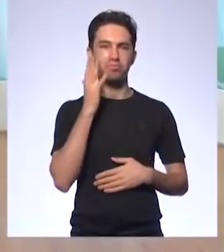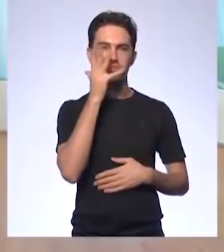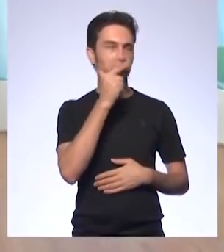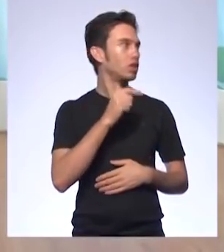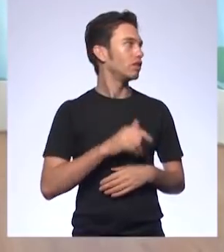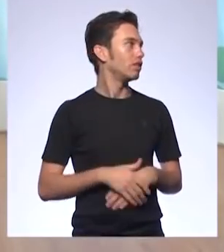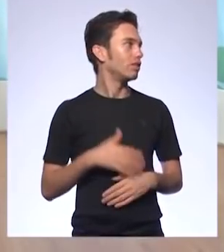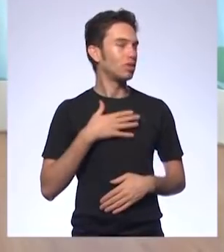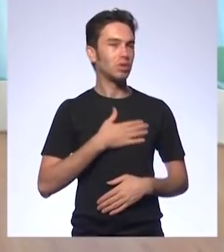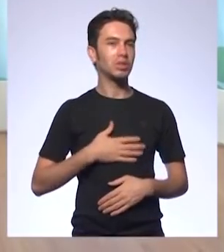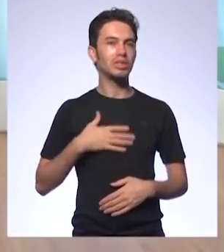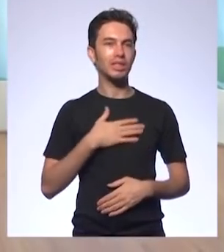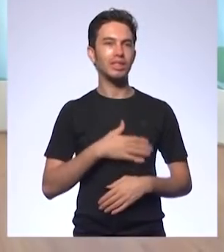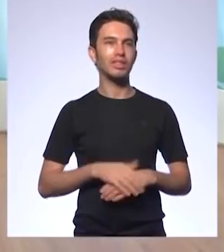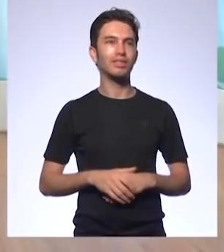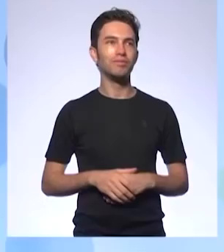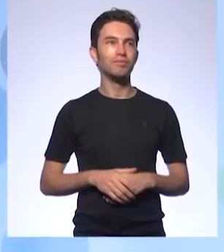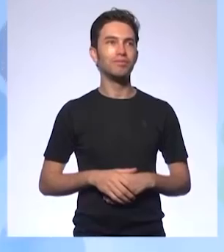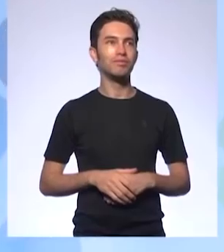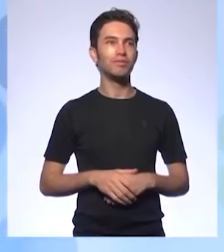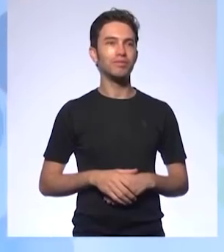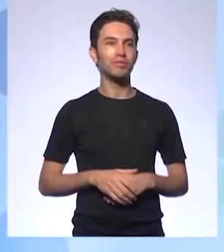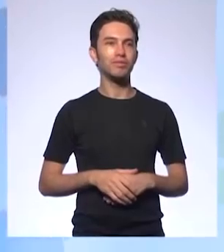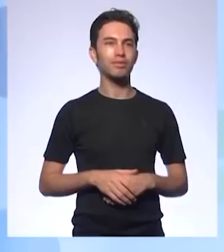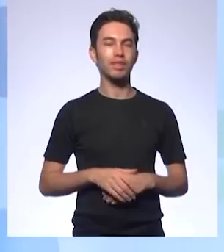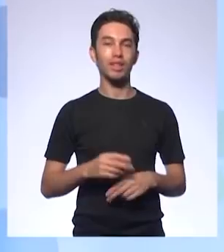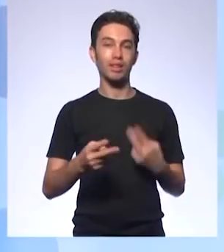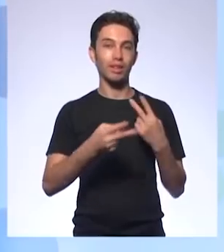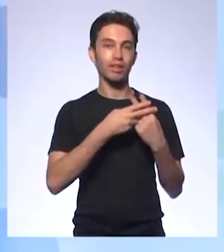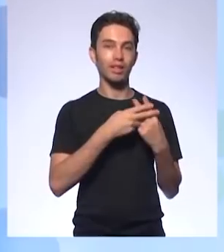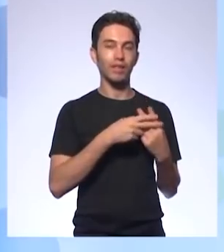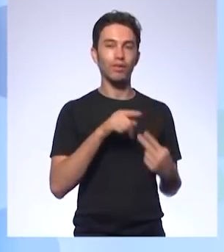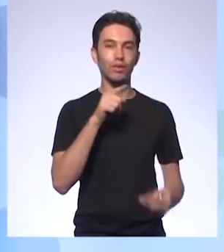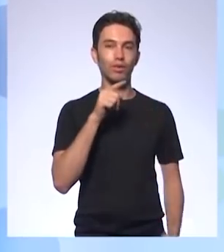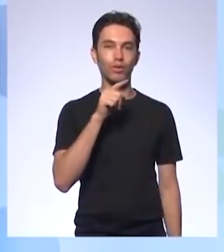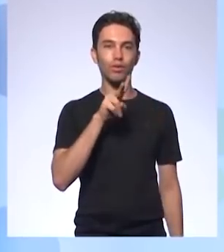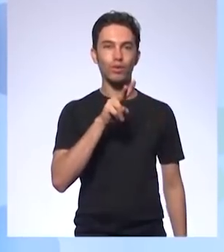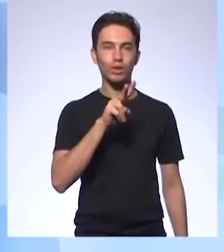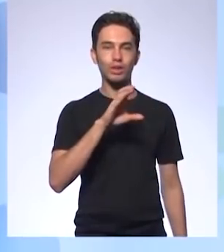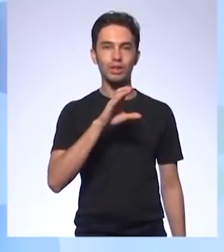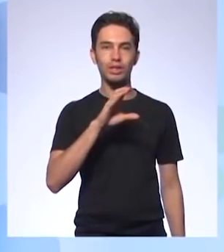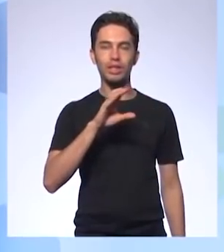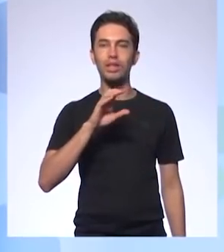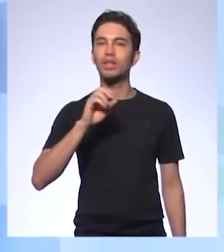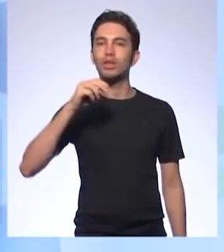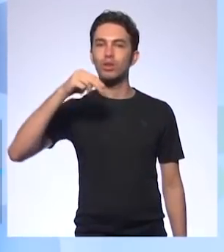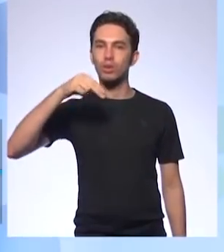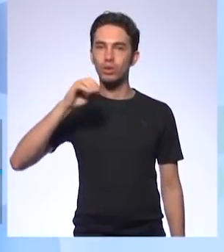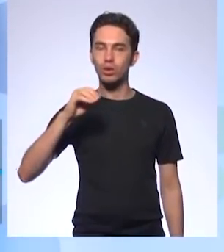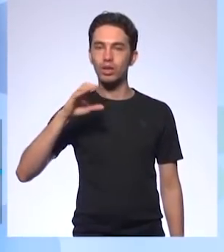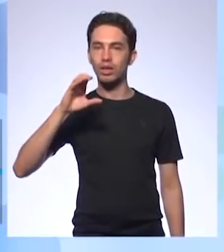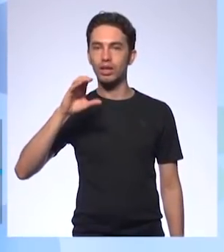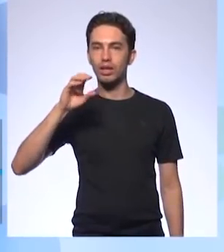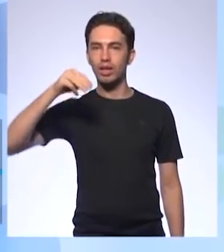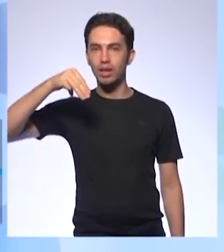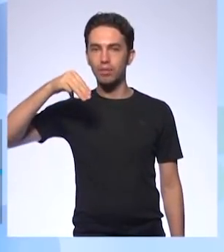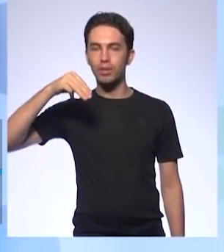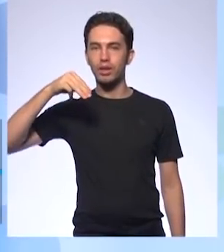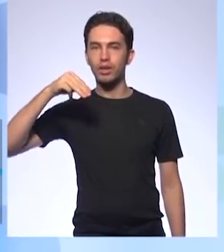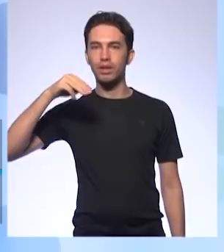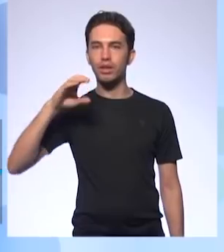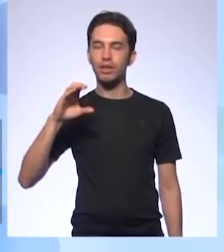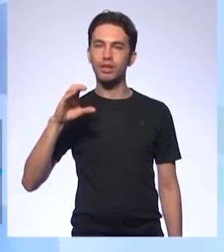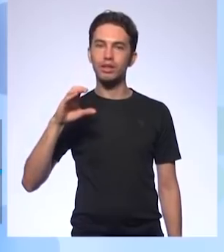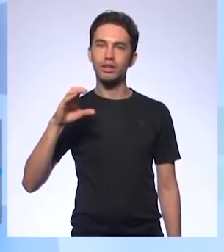graça. Eu espero o de vocês na hashtag Eu no CMSP. Então, assim, a gente está quase terminando a nossa aula. Eu vou deixar uma questão